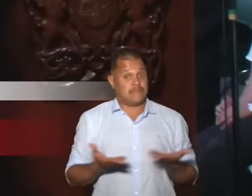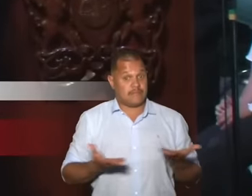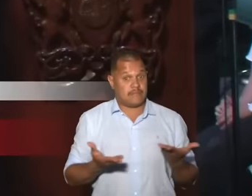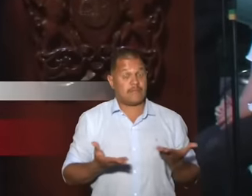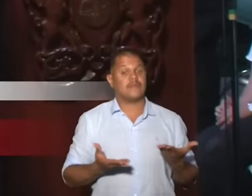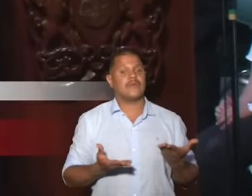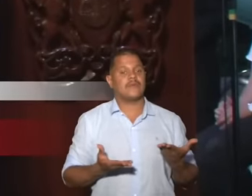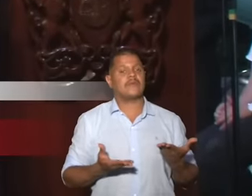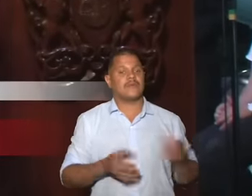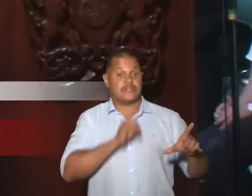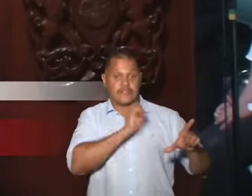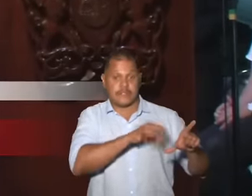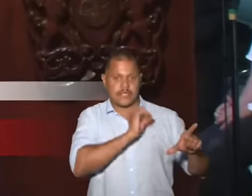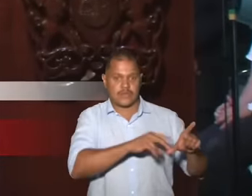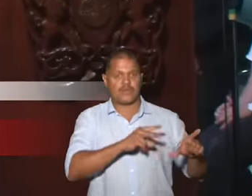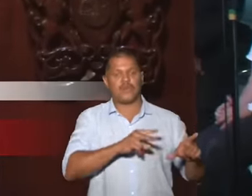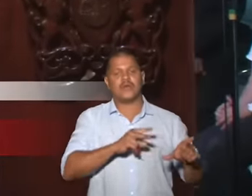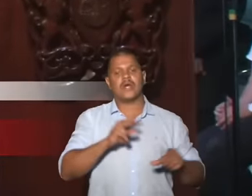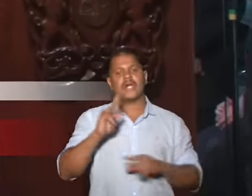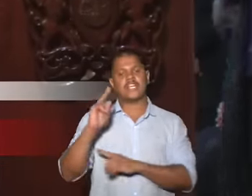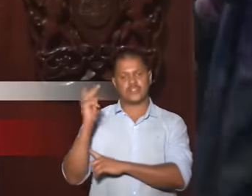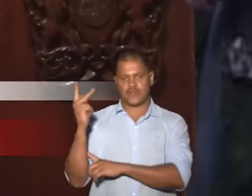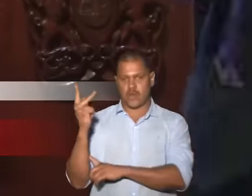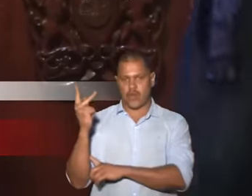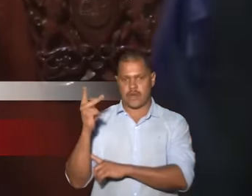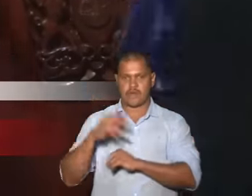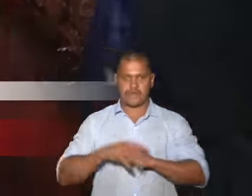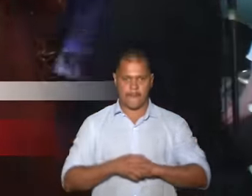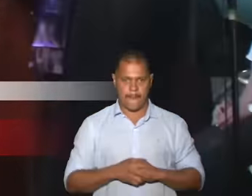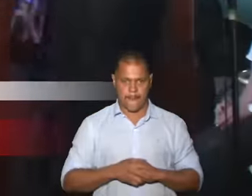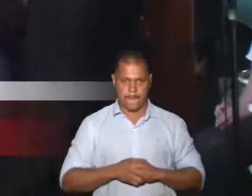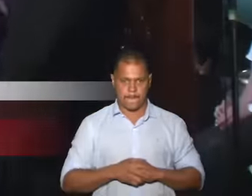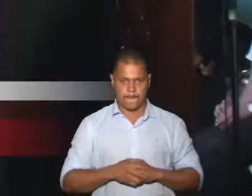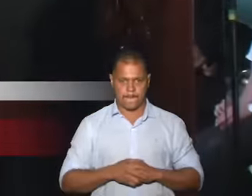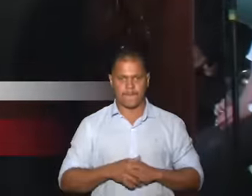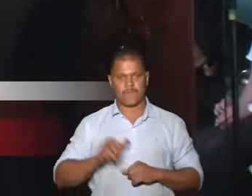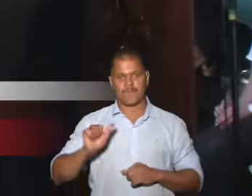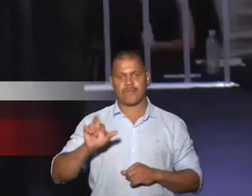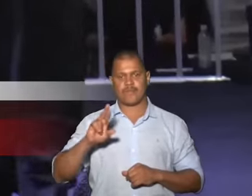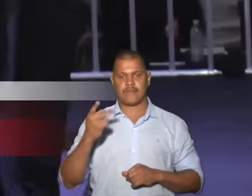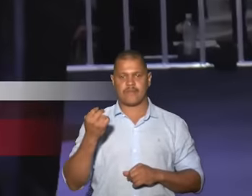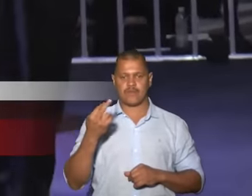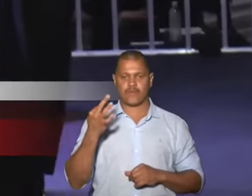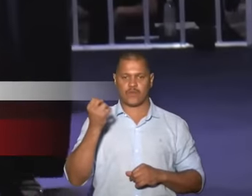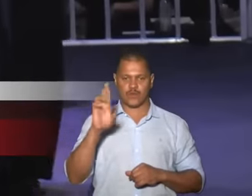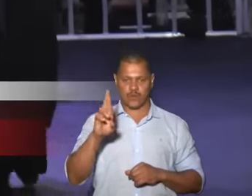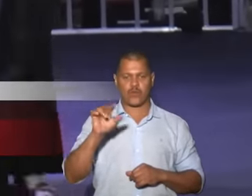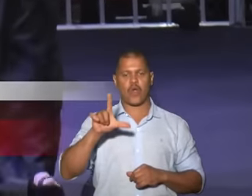Licenciados em História: Arthur Lopes dos Reis,